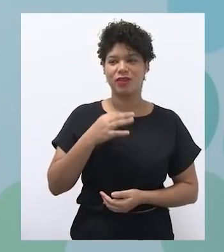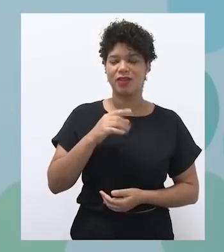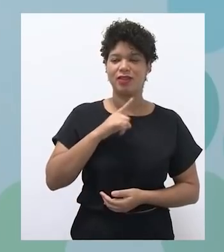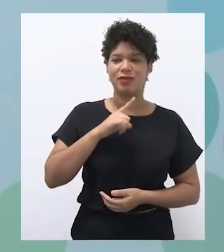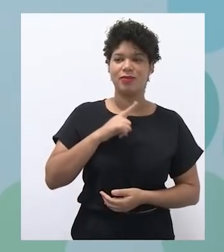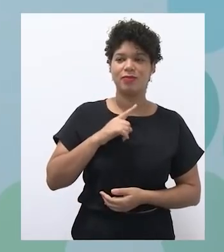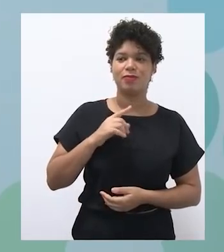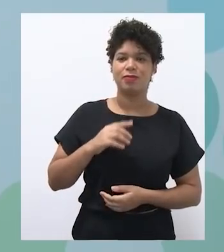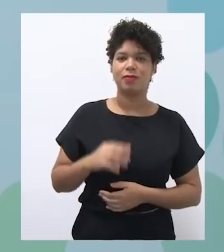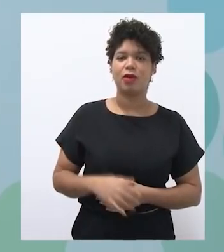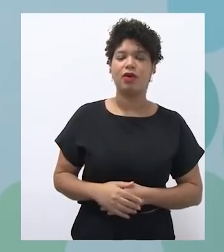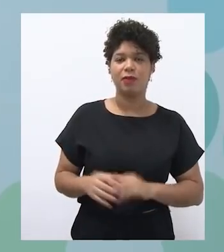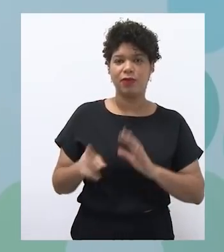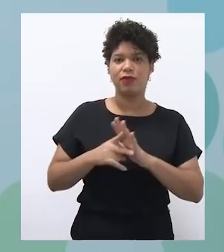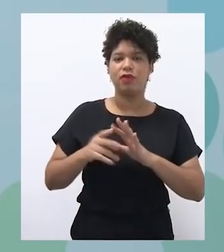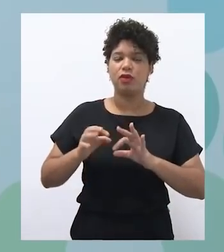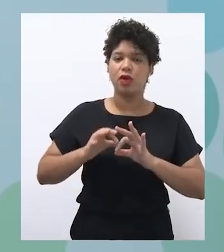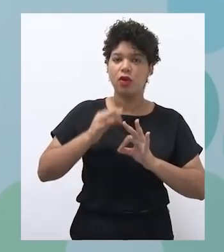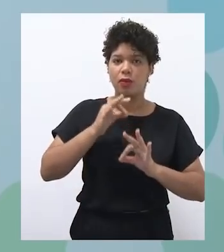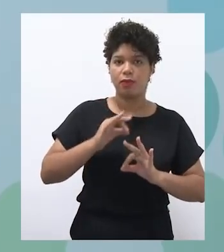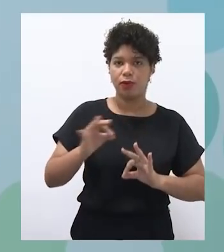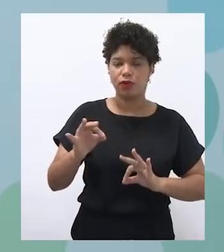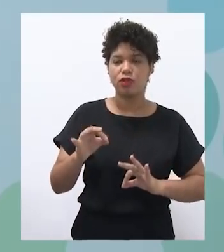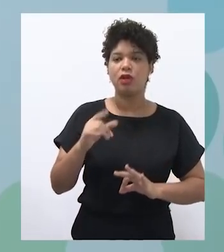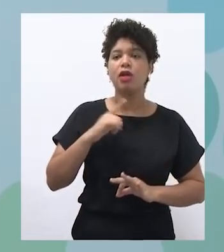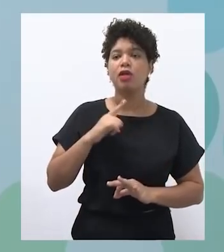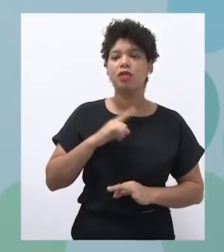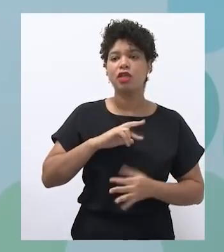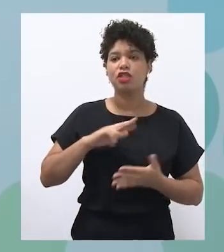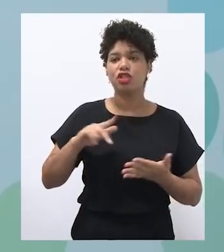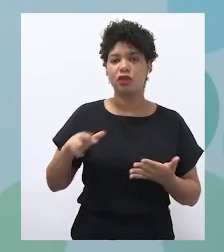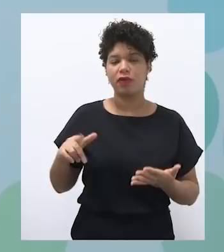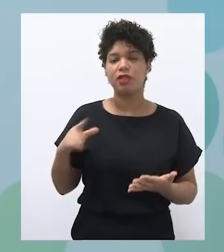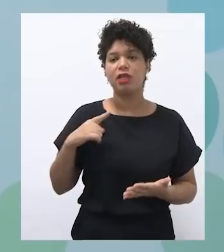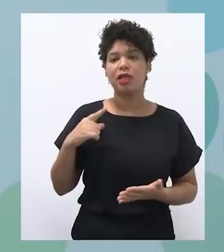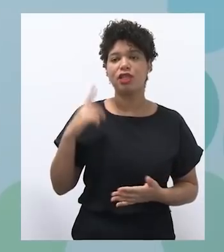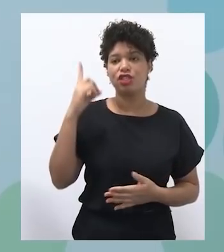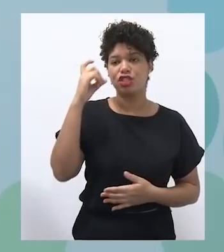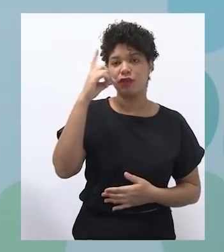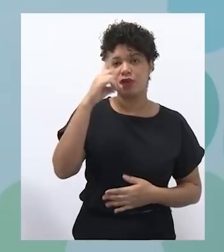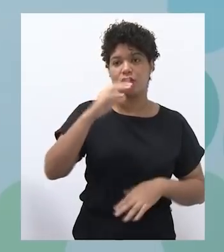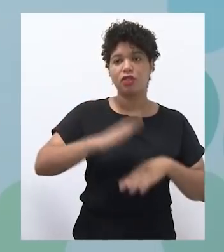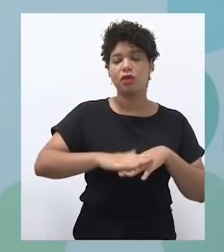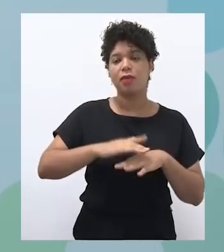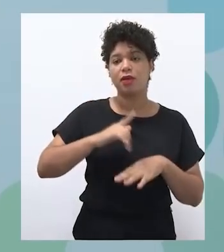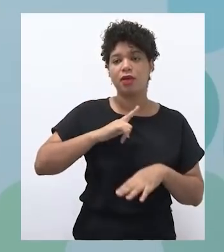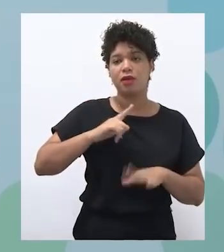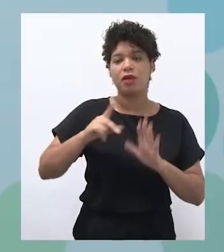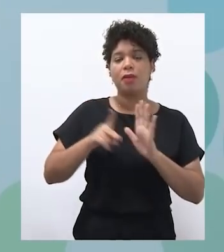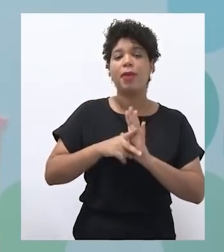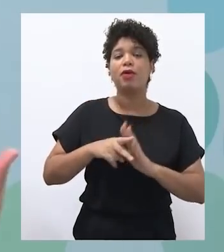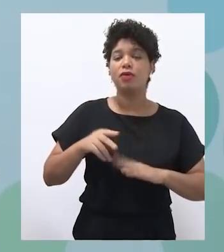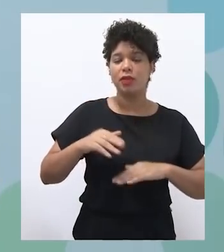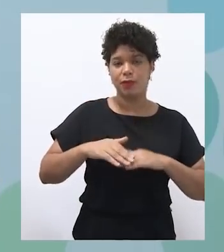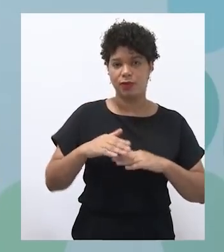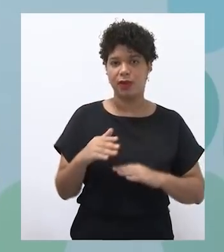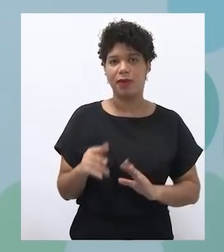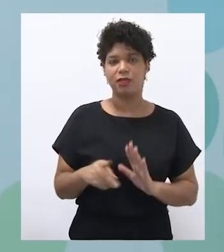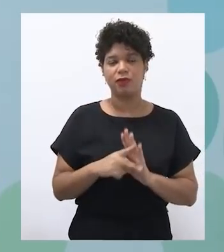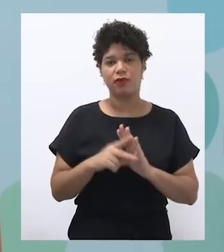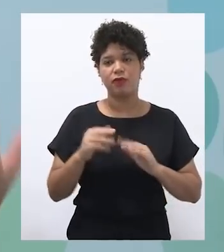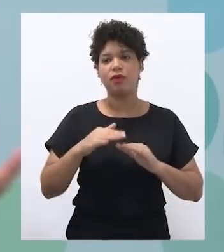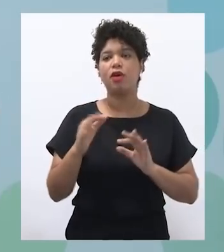chat que as pessoas estão colocando que uma das maiores dificuldades que se enfrenta aqui na educação, por conta